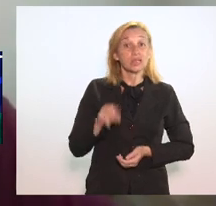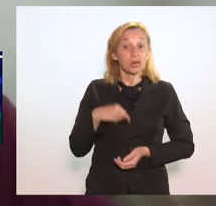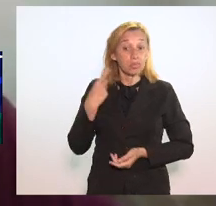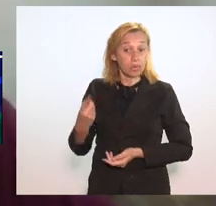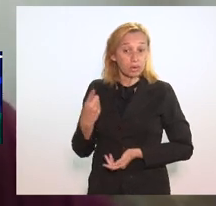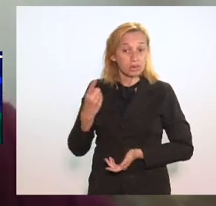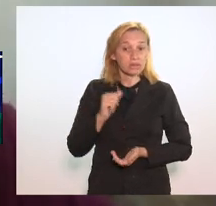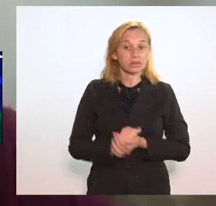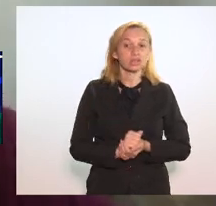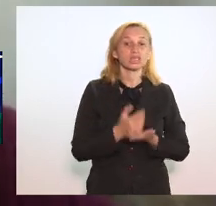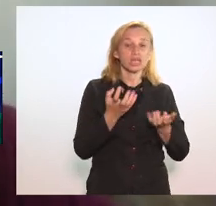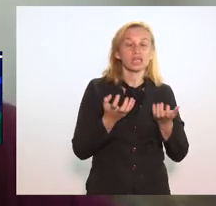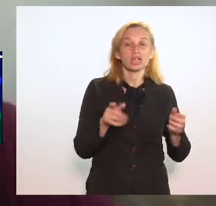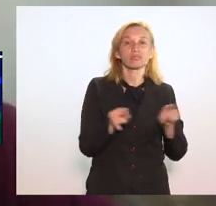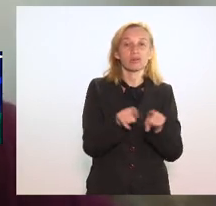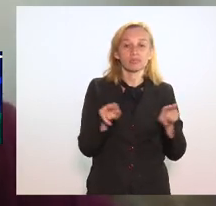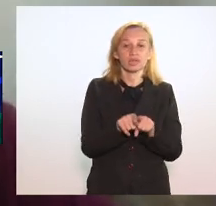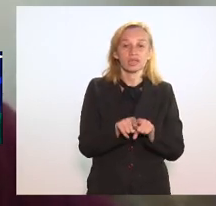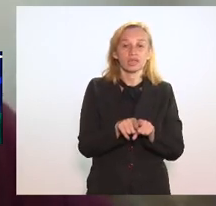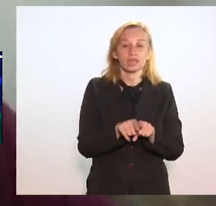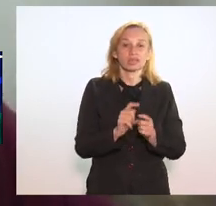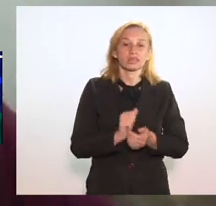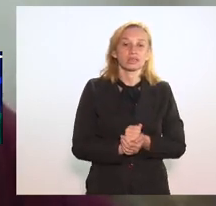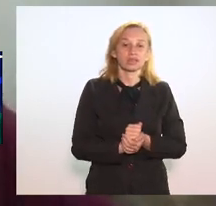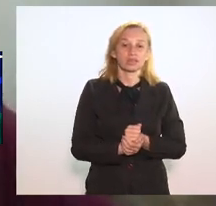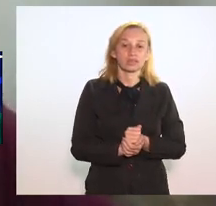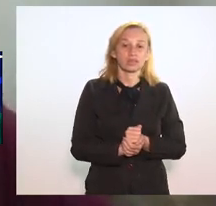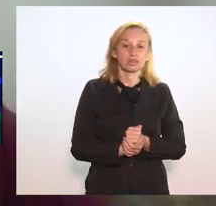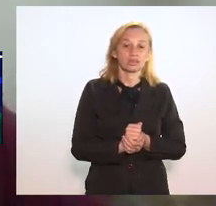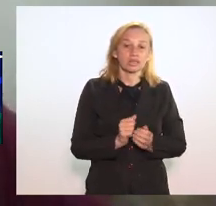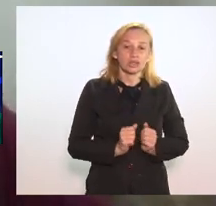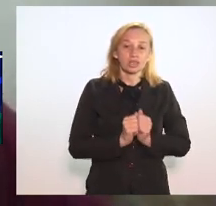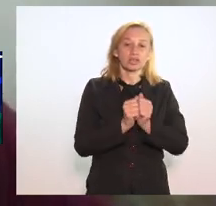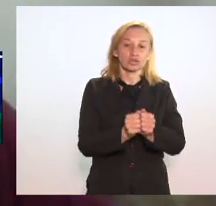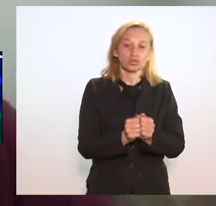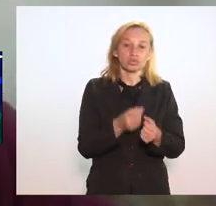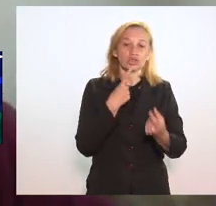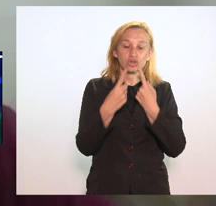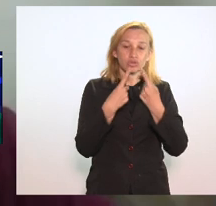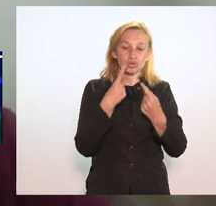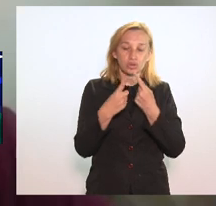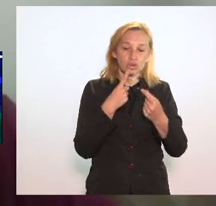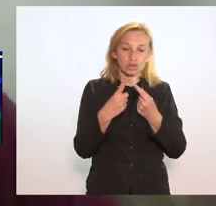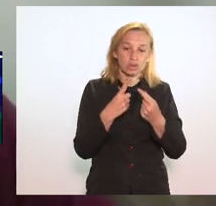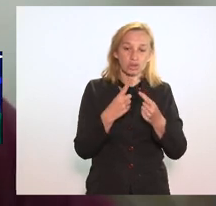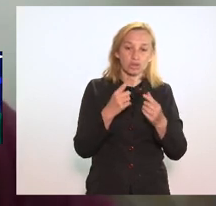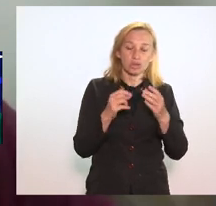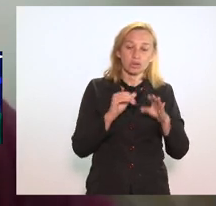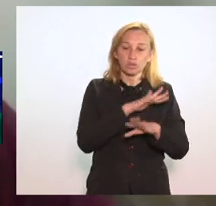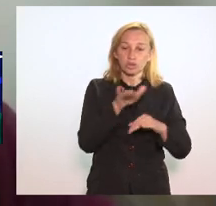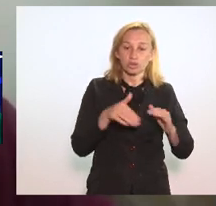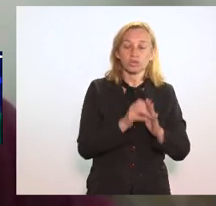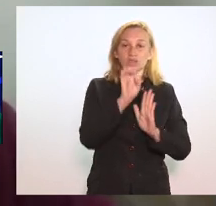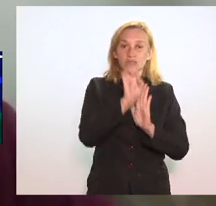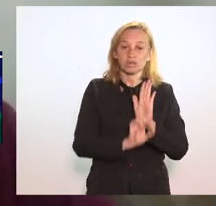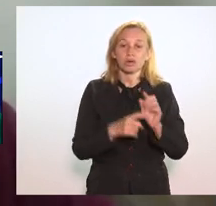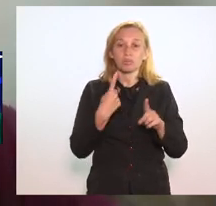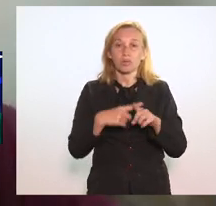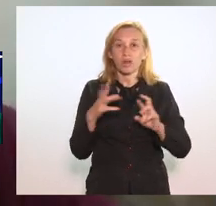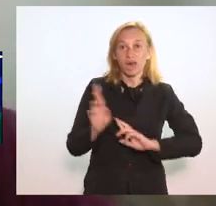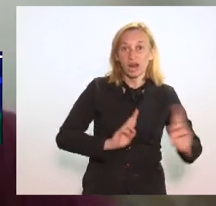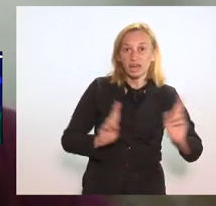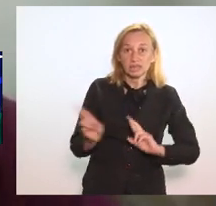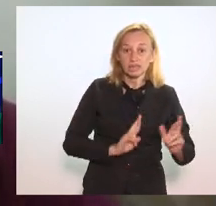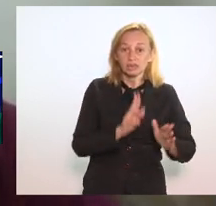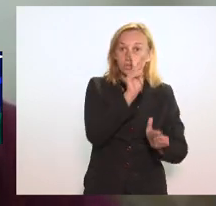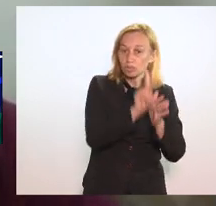e hoje as discussões sobre as emendas porque a relação